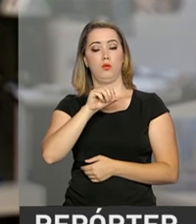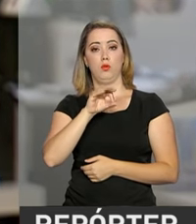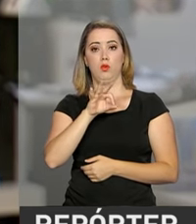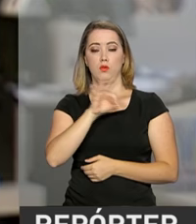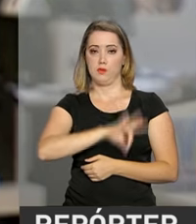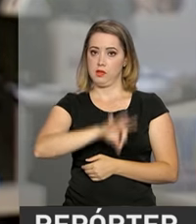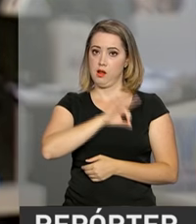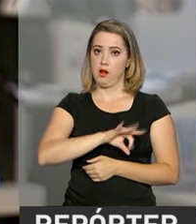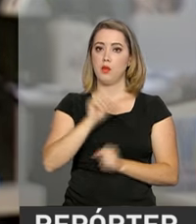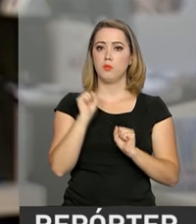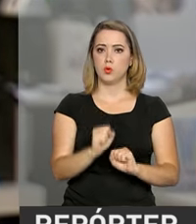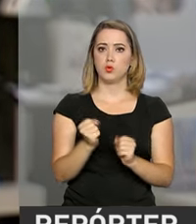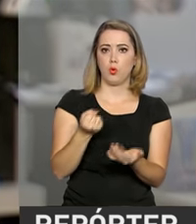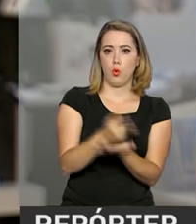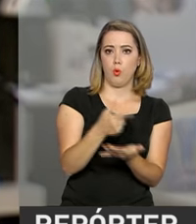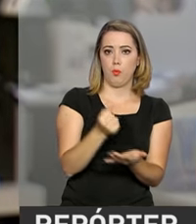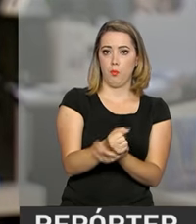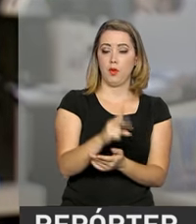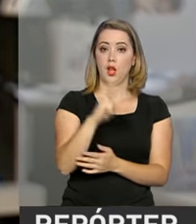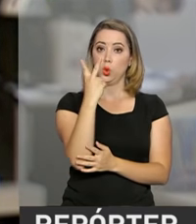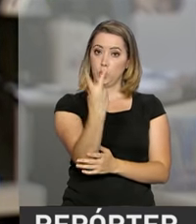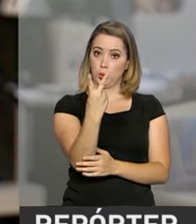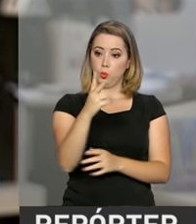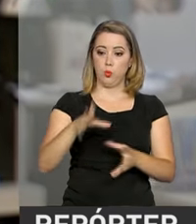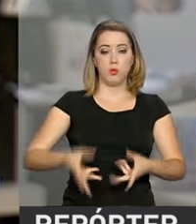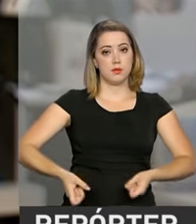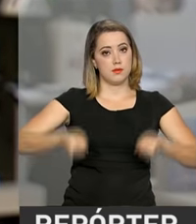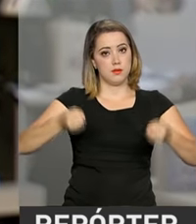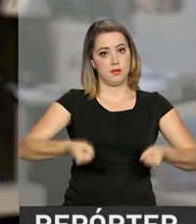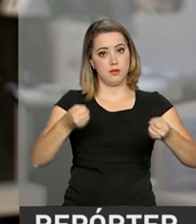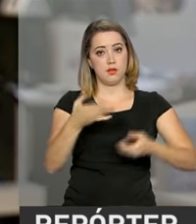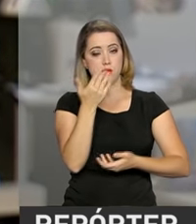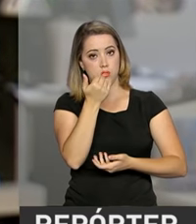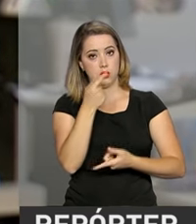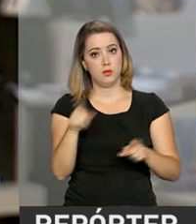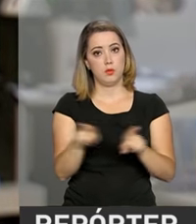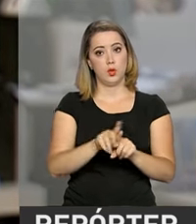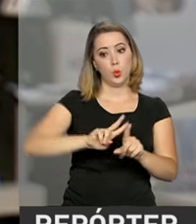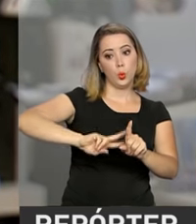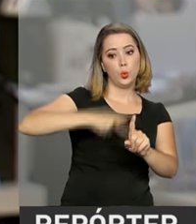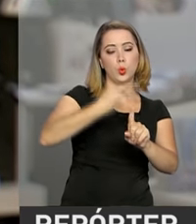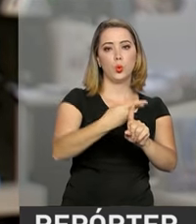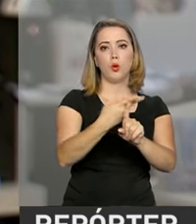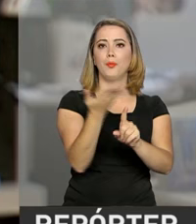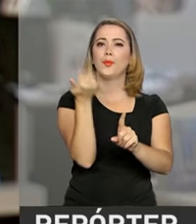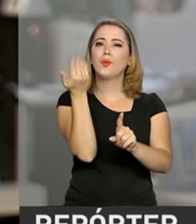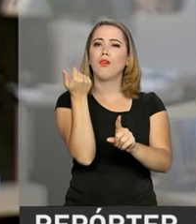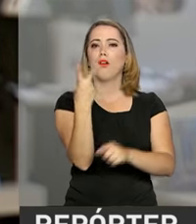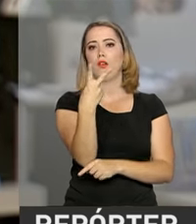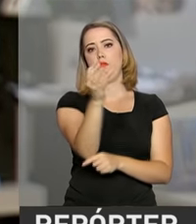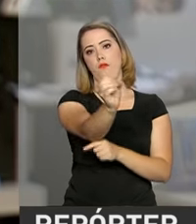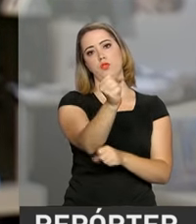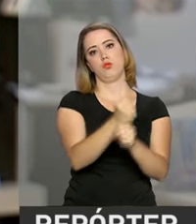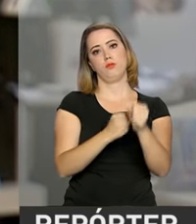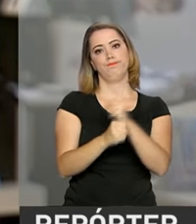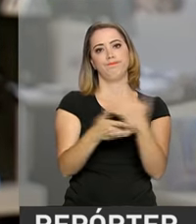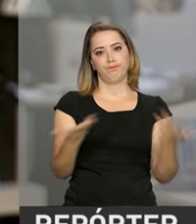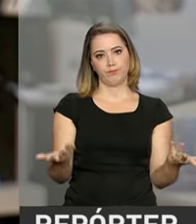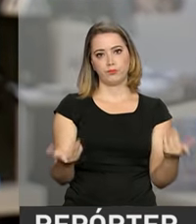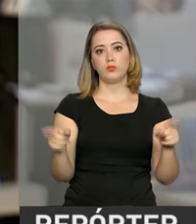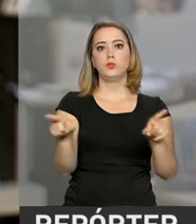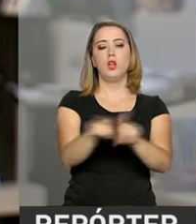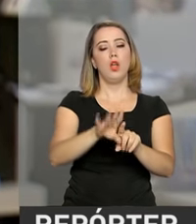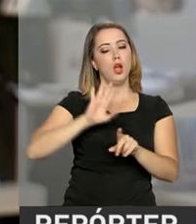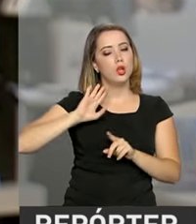básicas quase o dobro que se comprava com salário mínimo de 20 anos atrás e como milhões de brasileiros estão